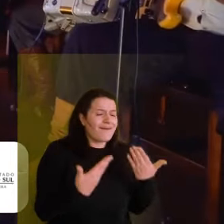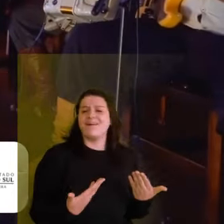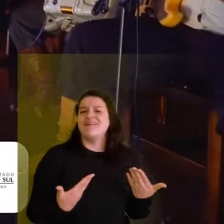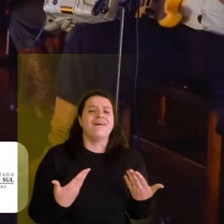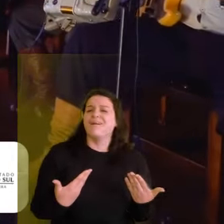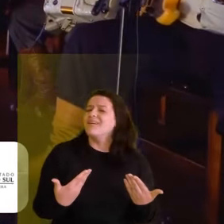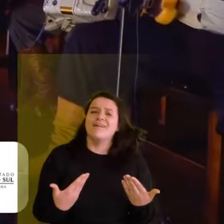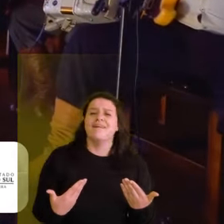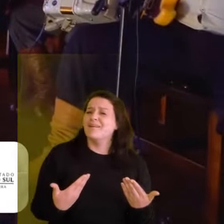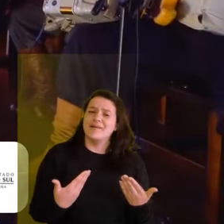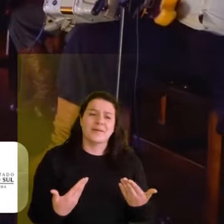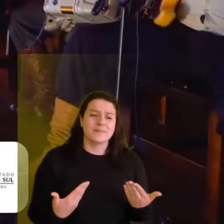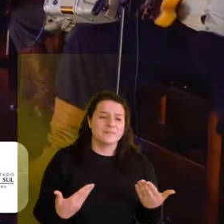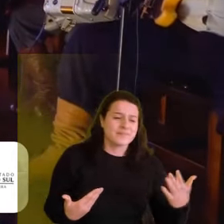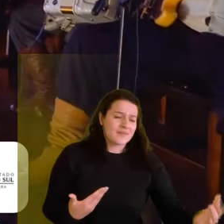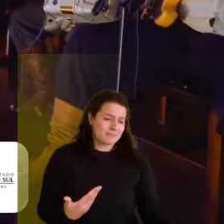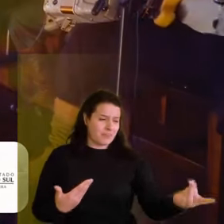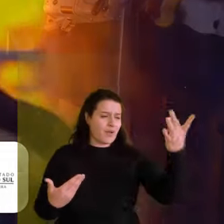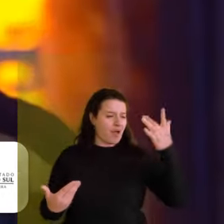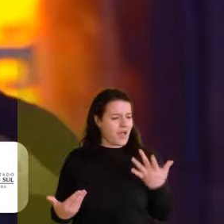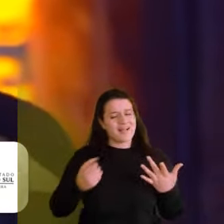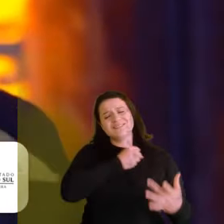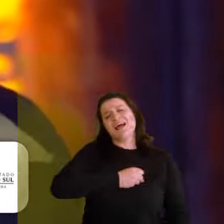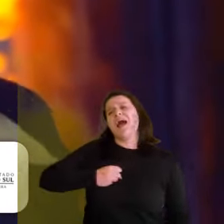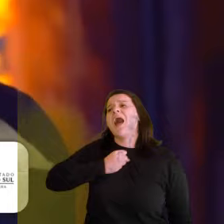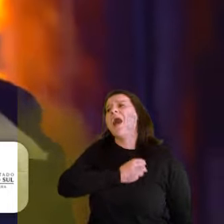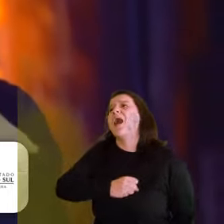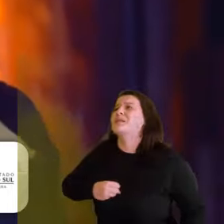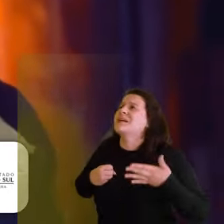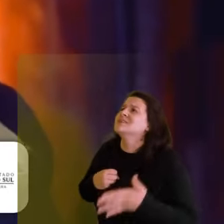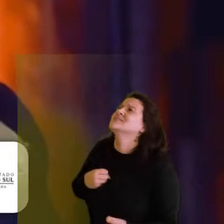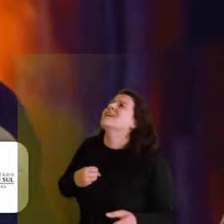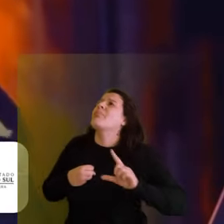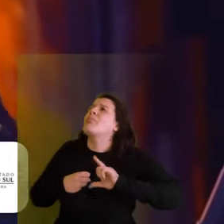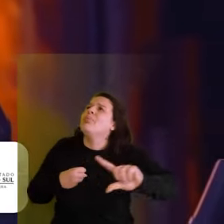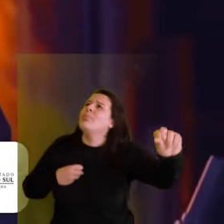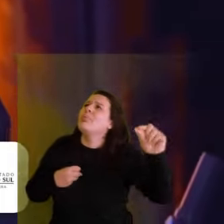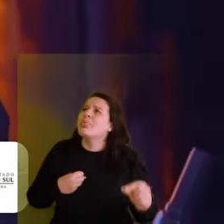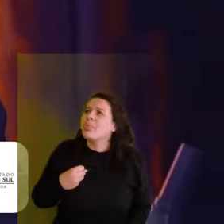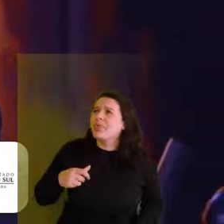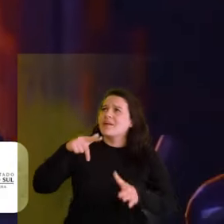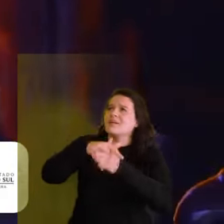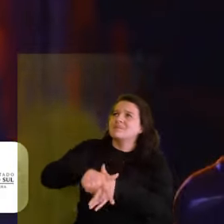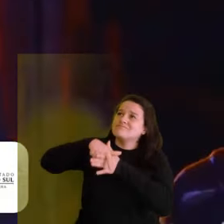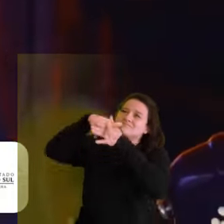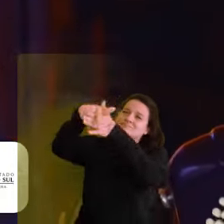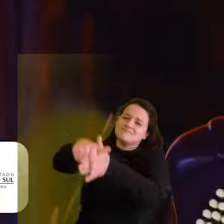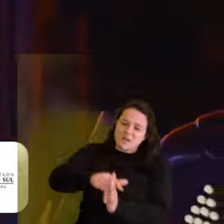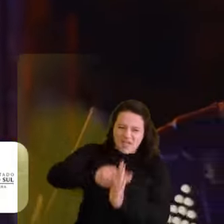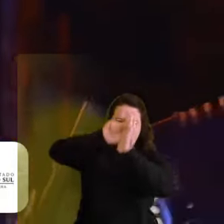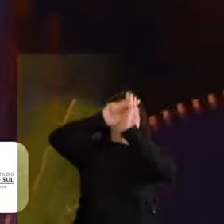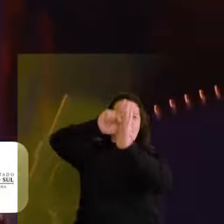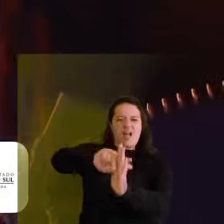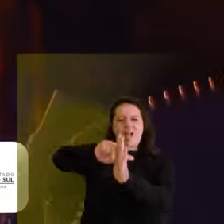meu. Que saudade dela, que na estância teu cavalo me abandonou. Fez